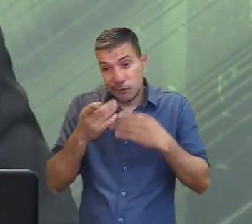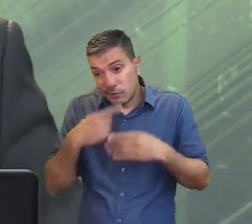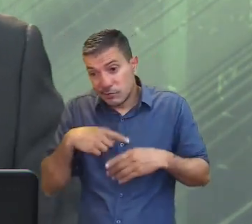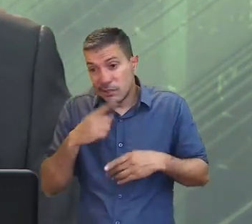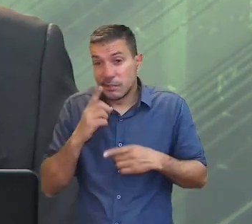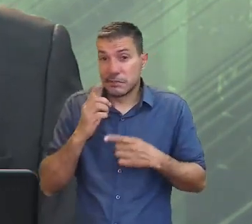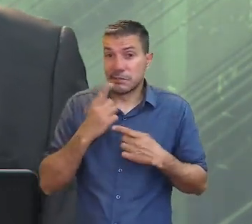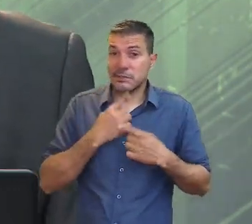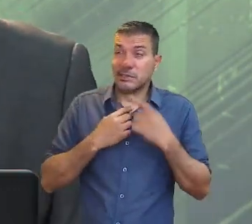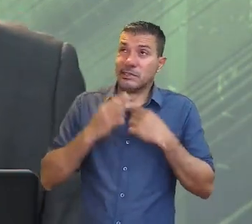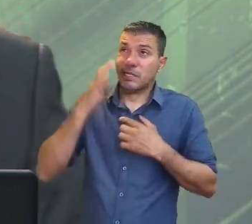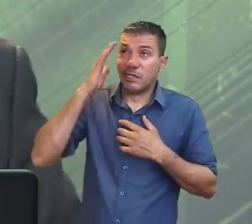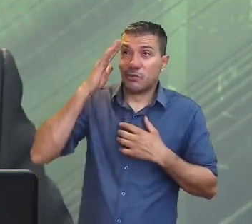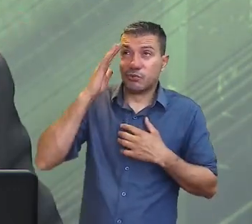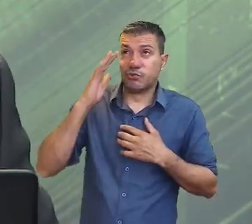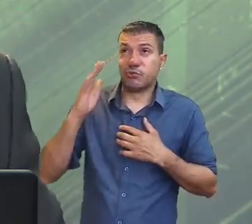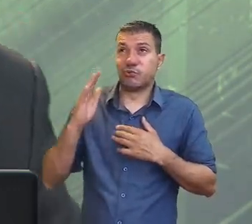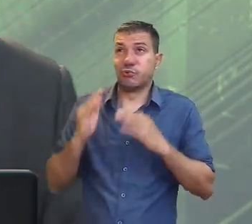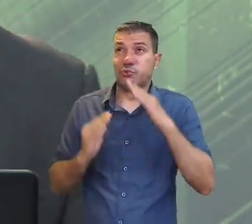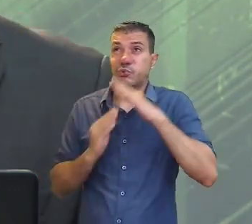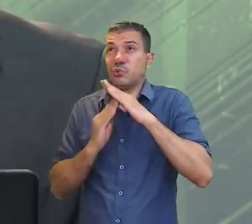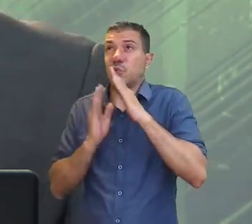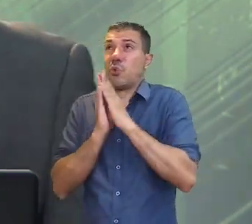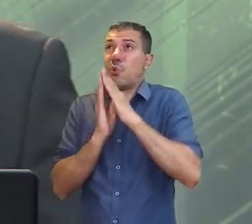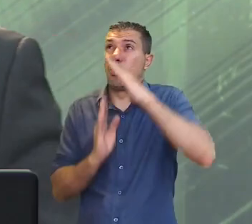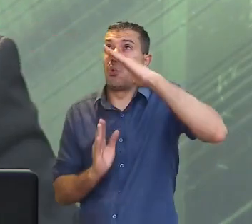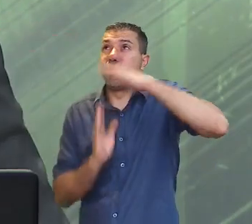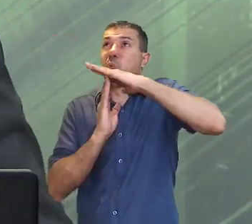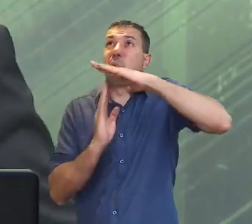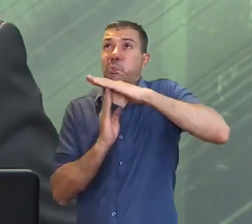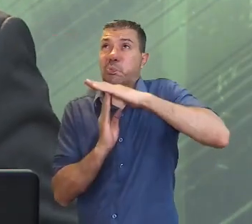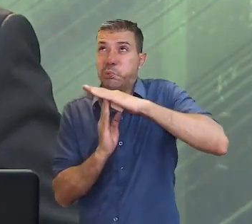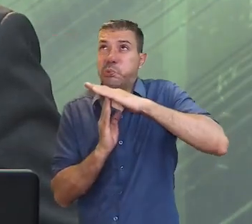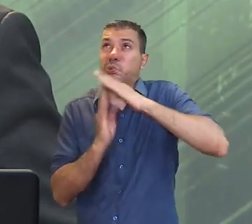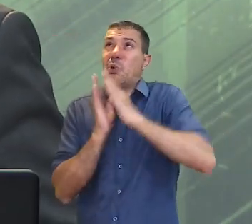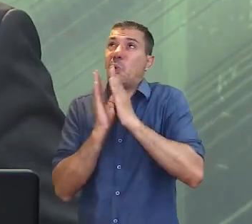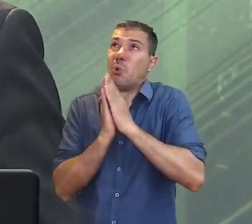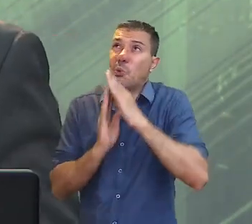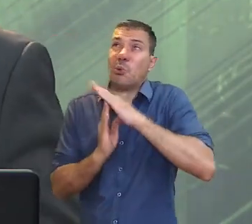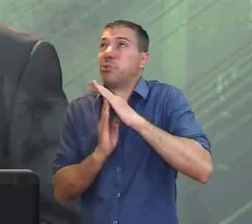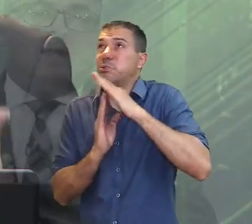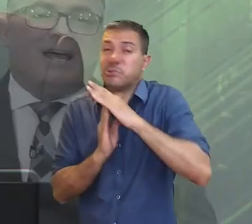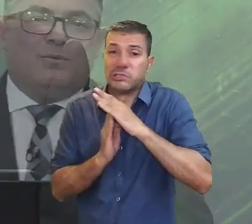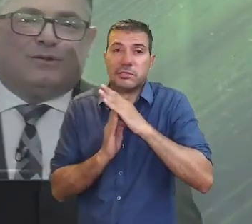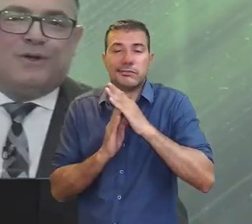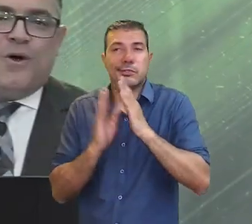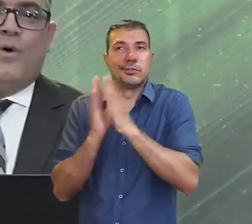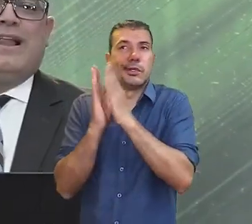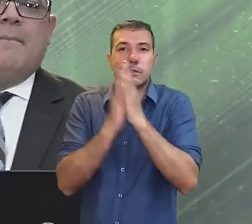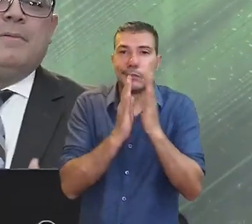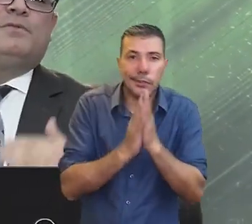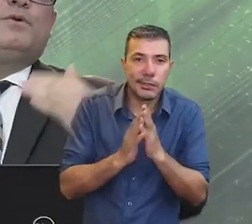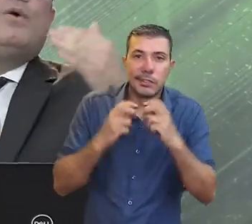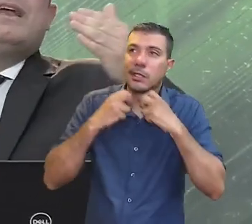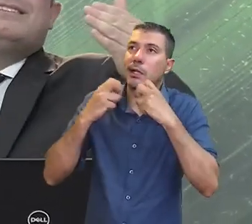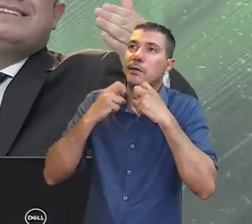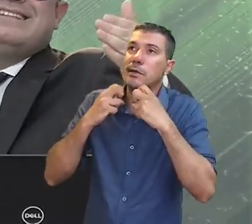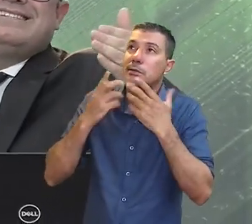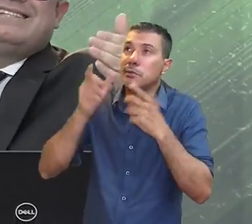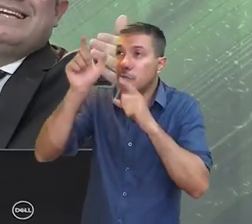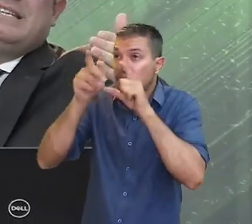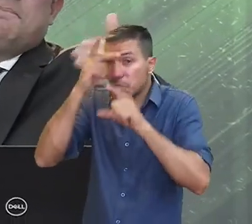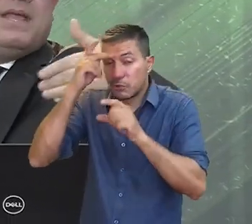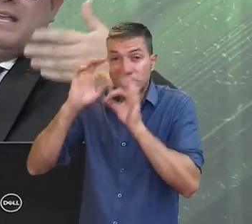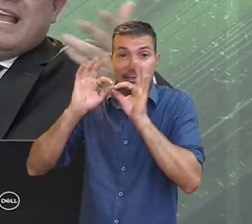quando nós temos a impressão de que a nossa oração não passou do teto, nós temos a impressão de que nós adoramos ou clamamos por alguém que